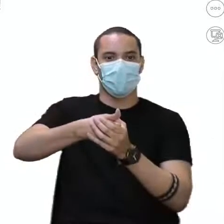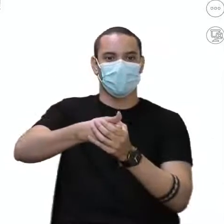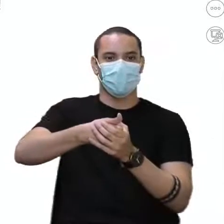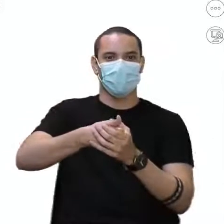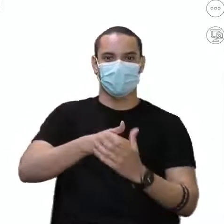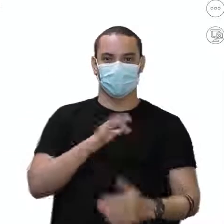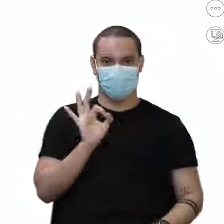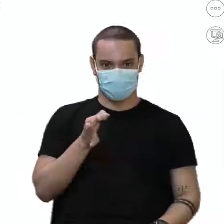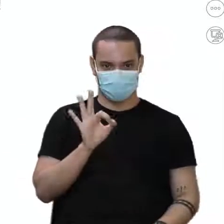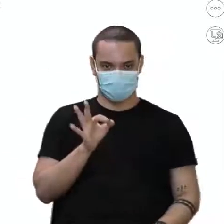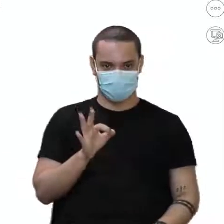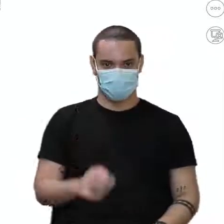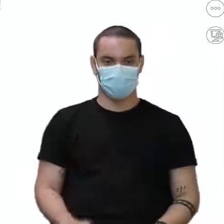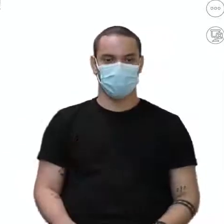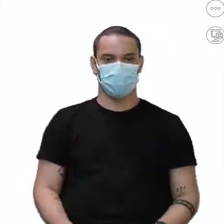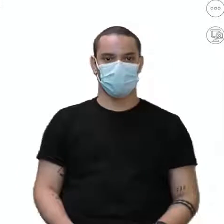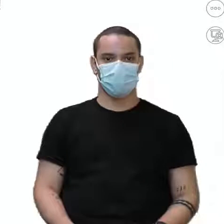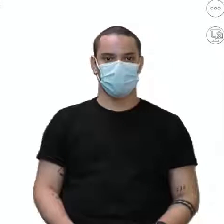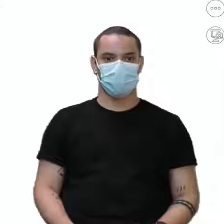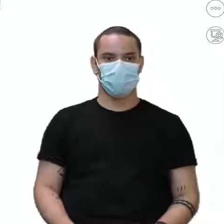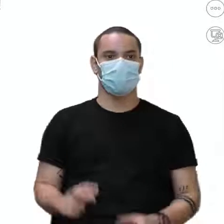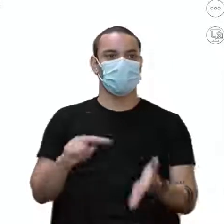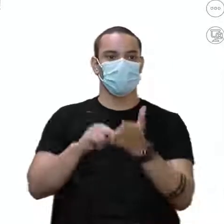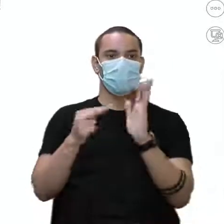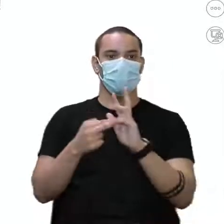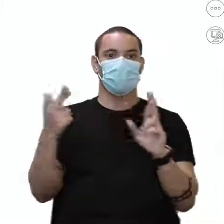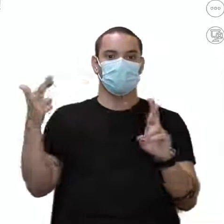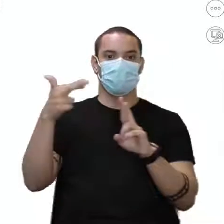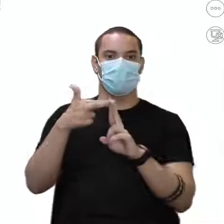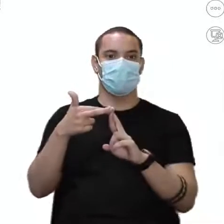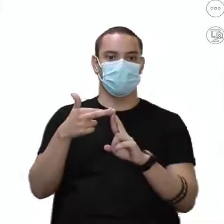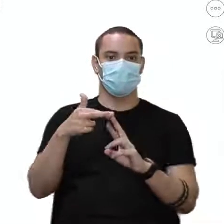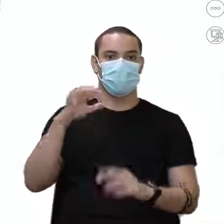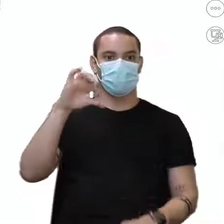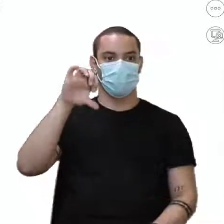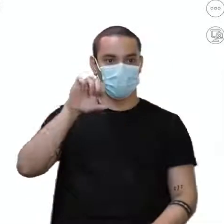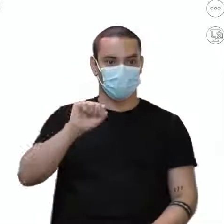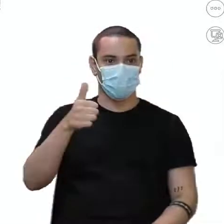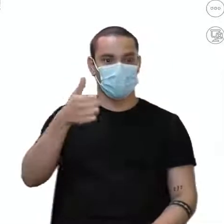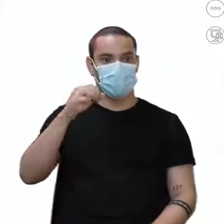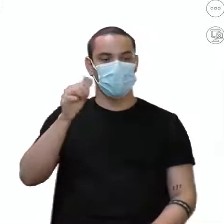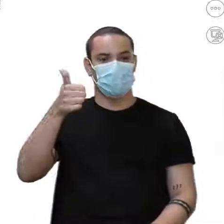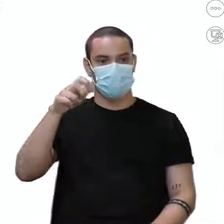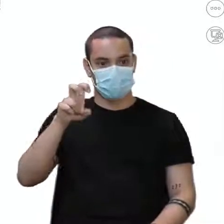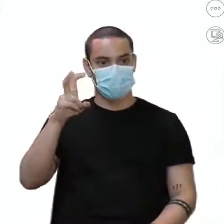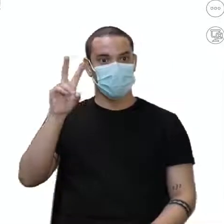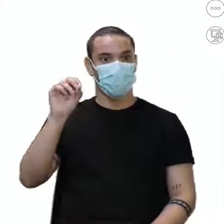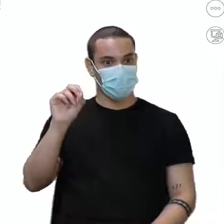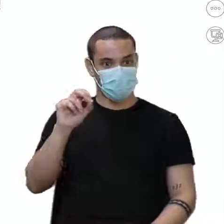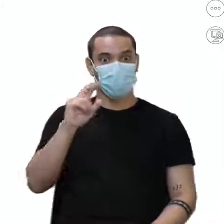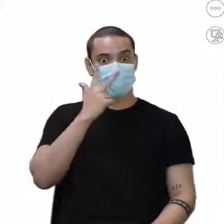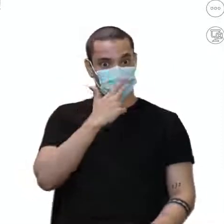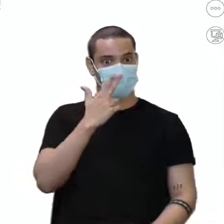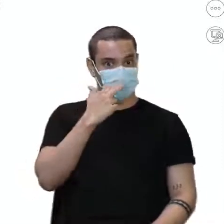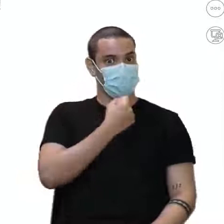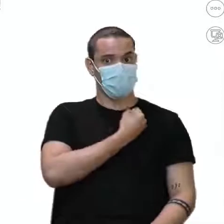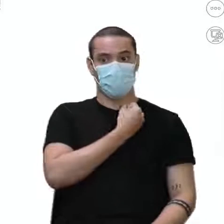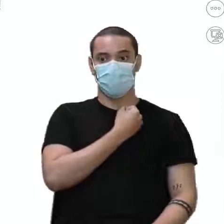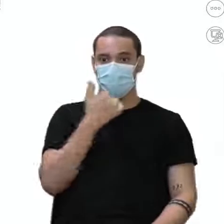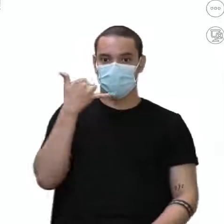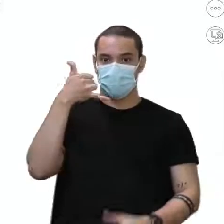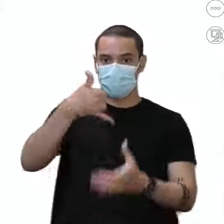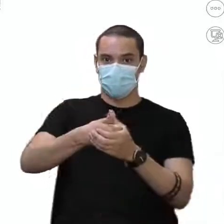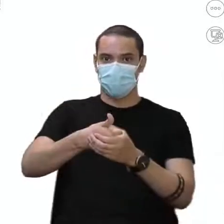Telefone. Você infere esse significado aí, se você percebe 9, 8, 10, 15, 50... Parece sim ser um número